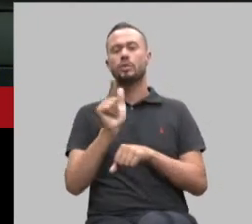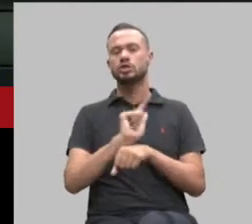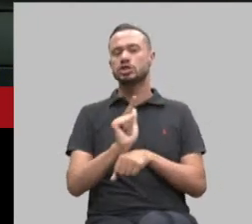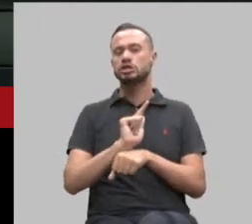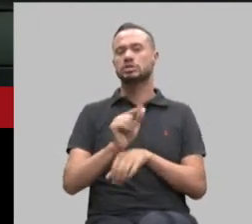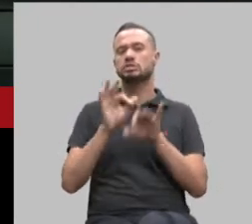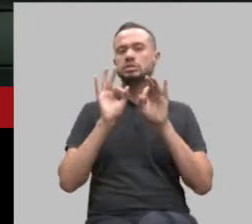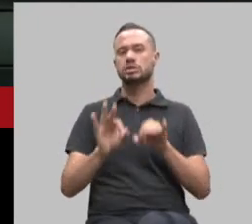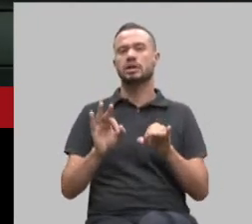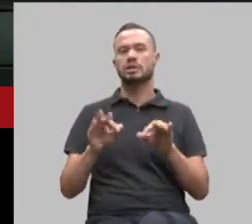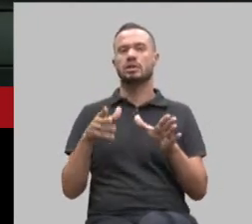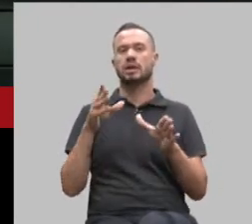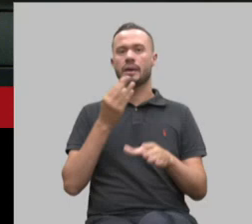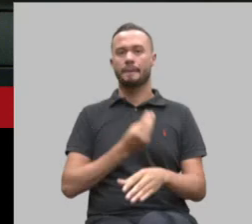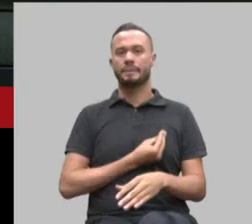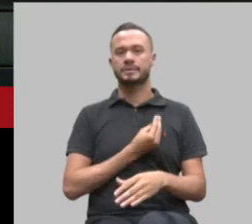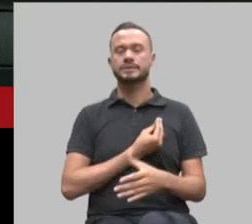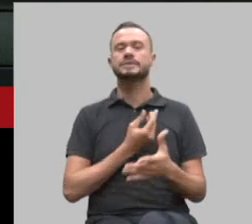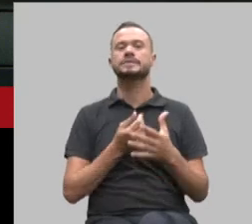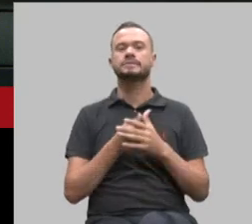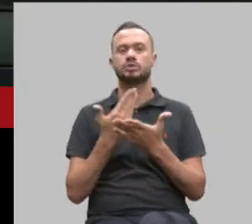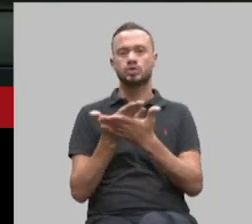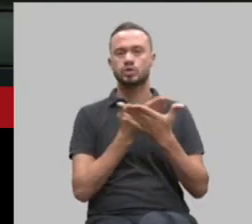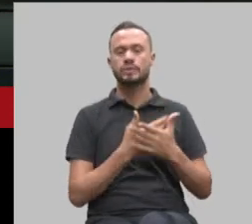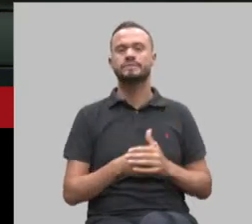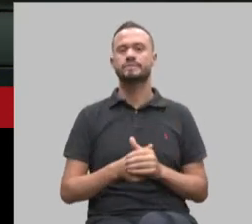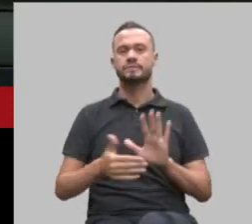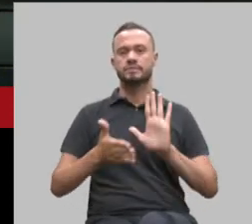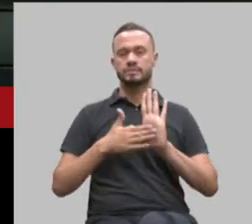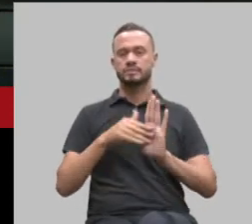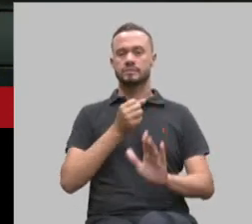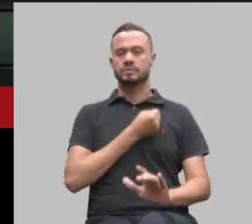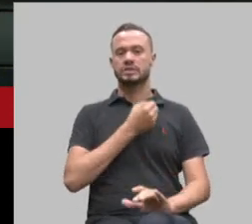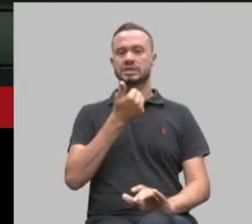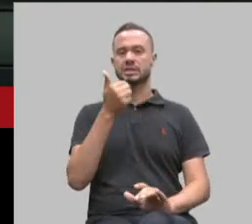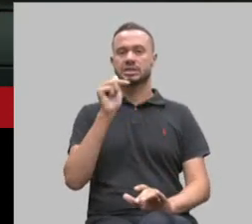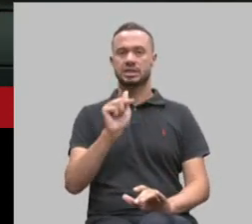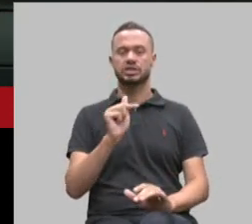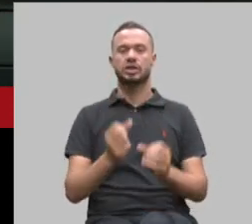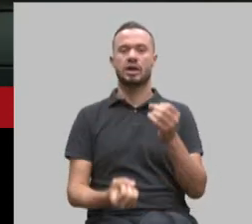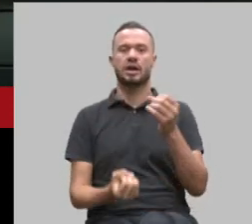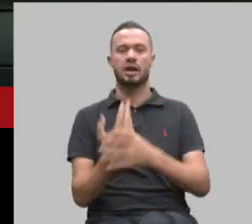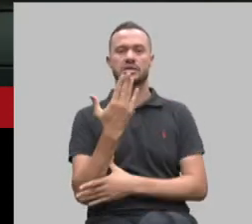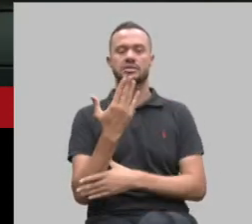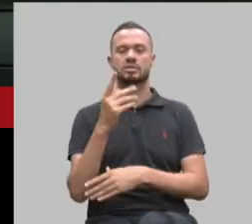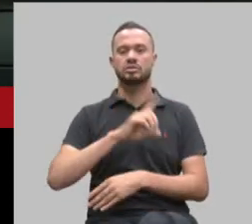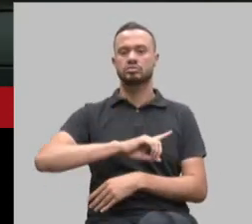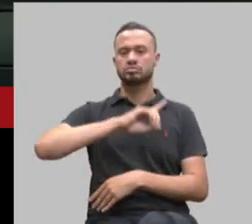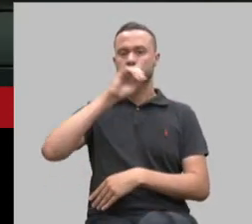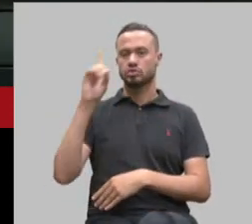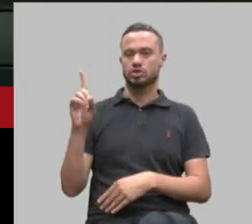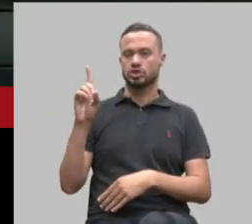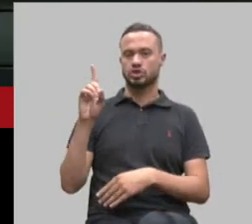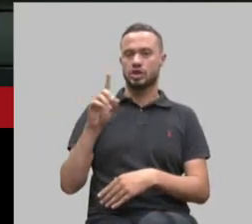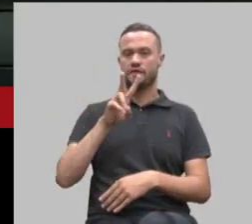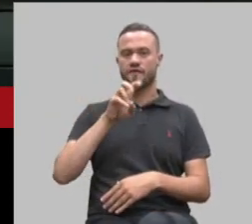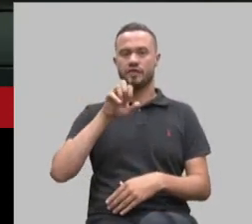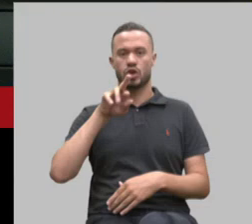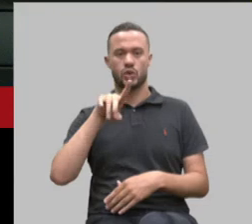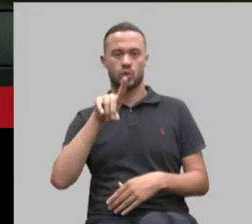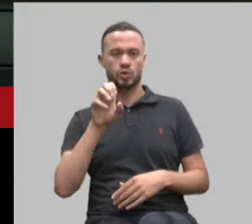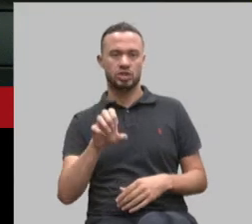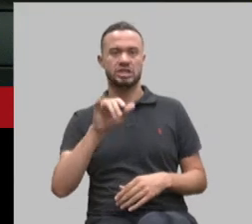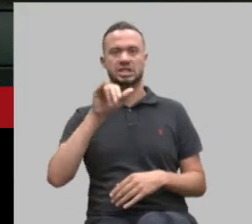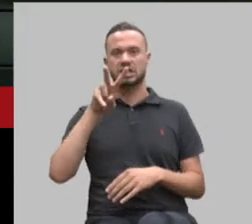participação estudantil proposta 17 criação do dia virtude cívica nas escolas da rede estadual